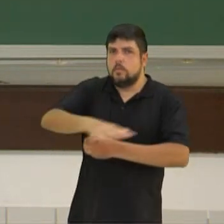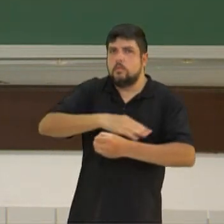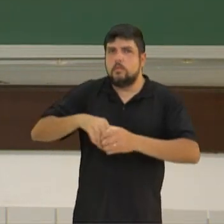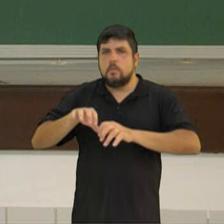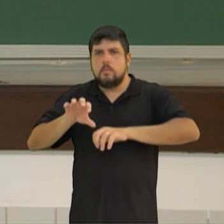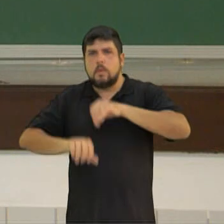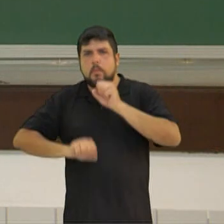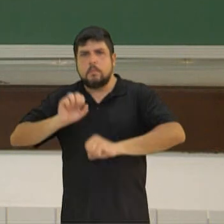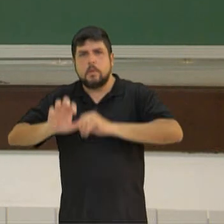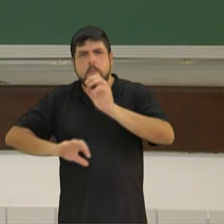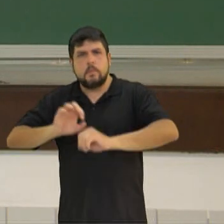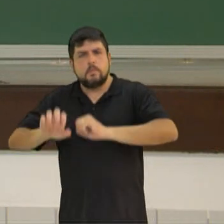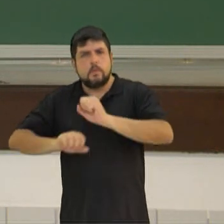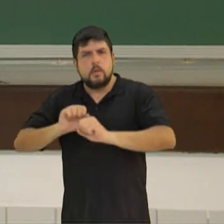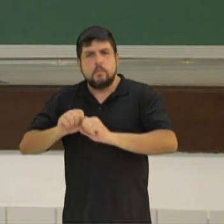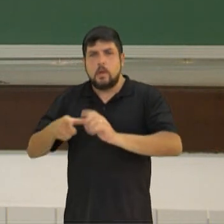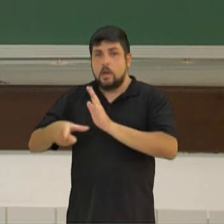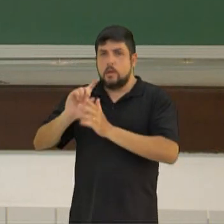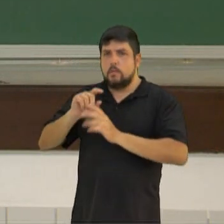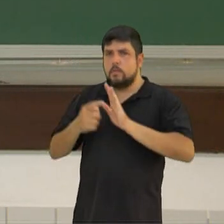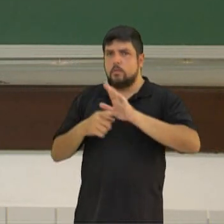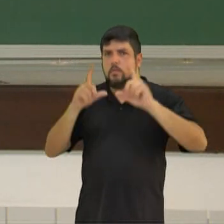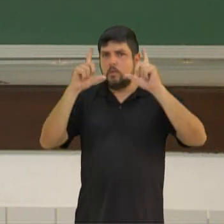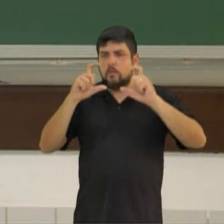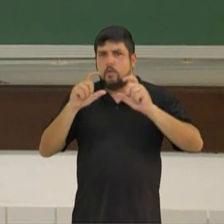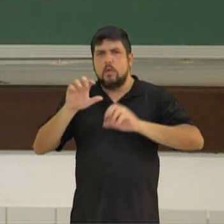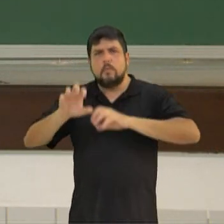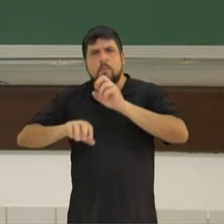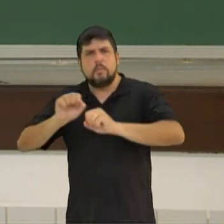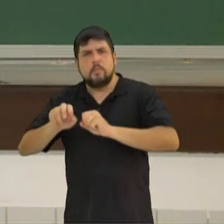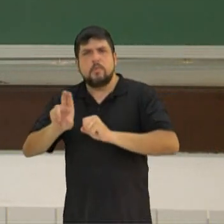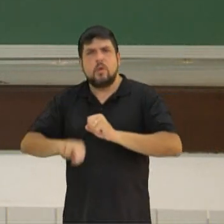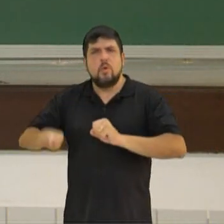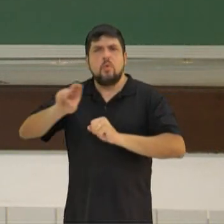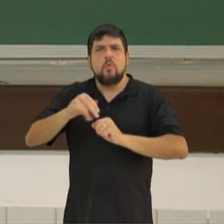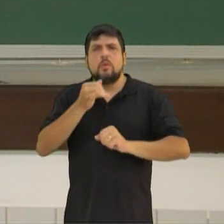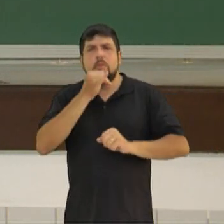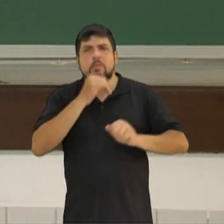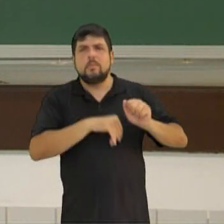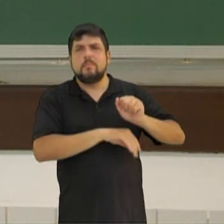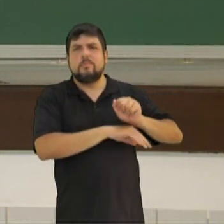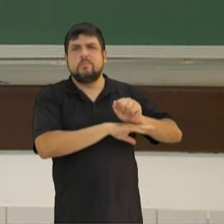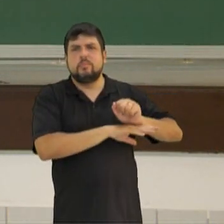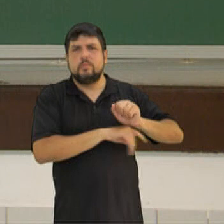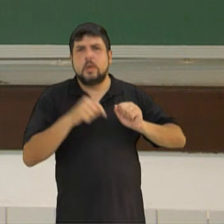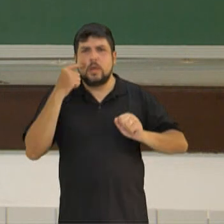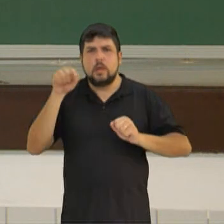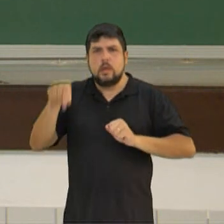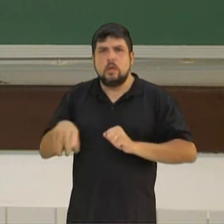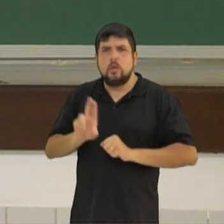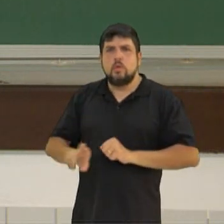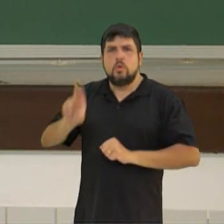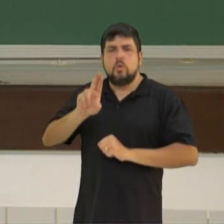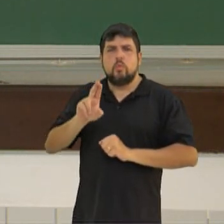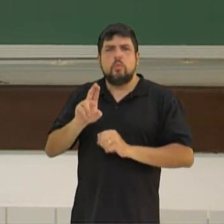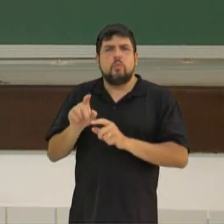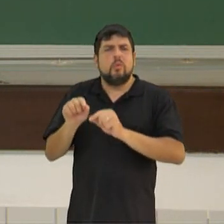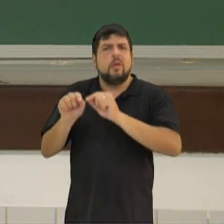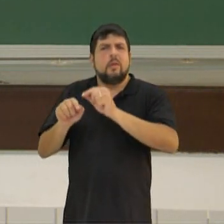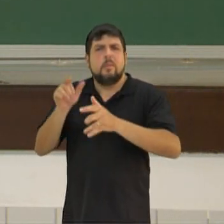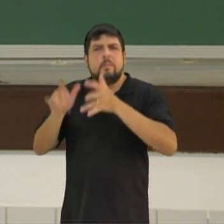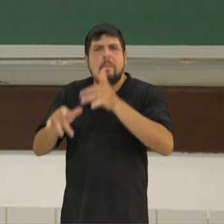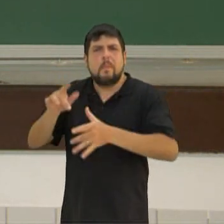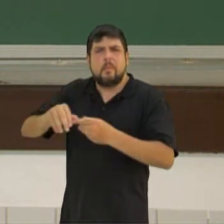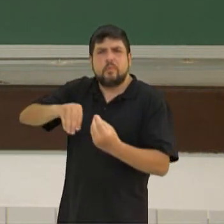antes, muitas vezes é uma reciclagem que não é adequada e eles usam produtos como ácidos e outros super tóxicos que vão causar